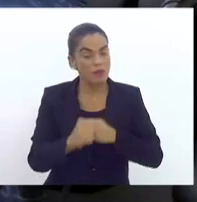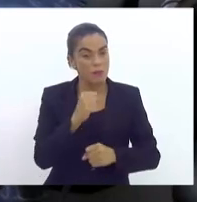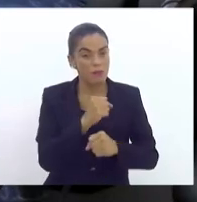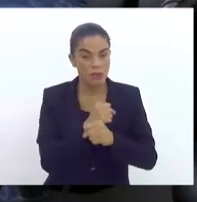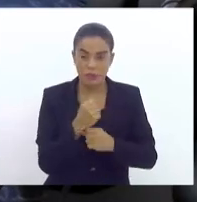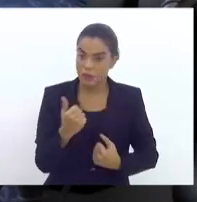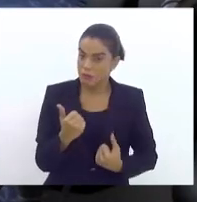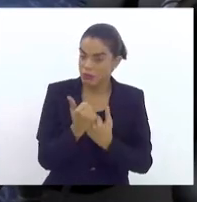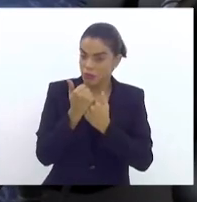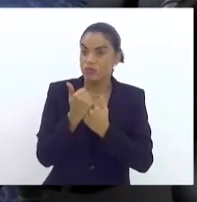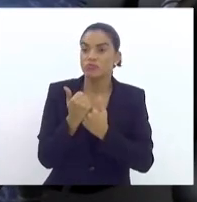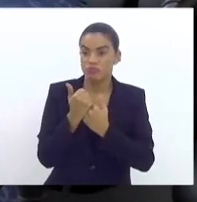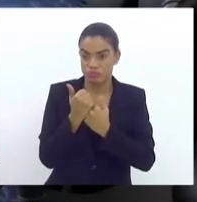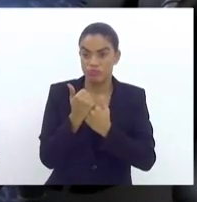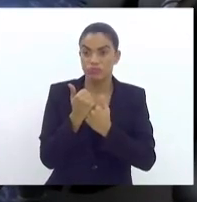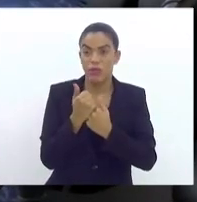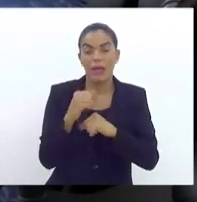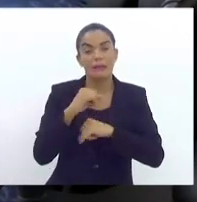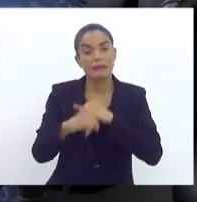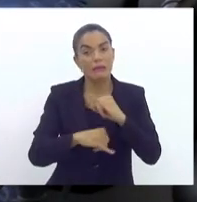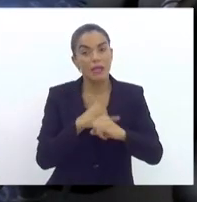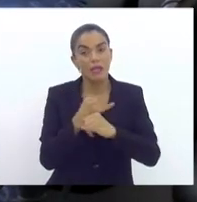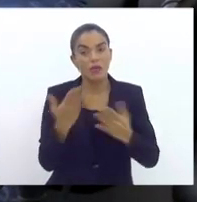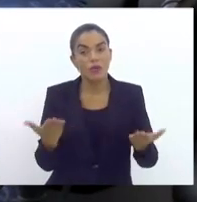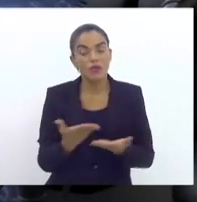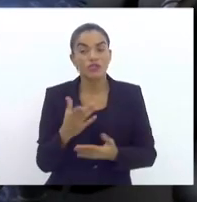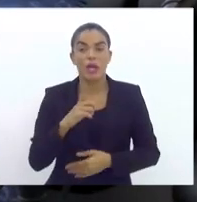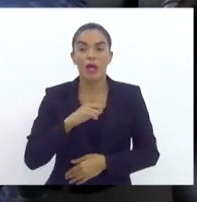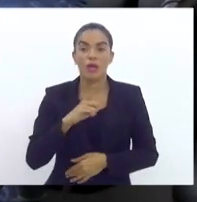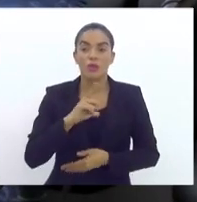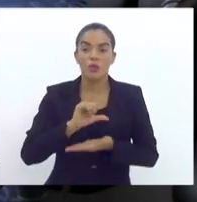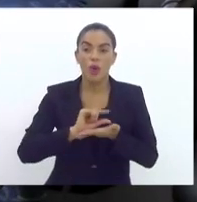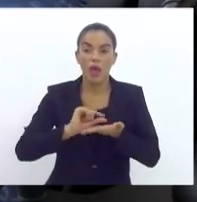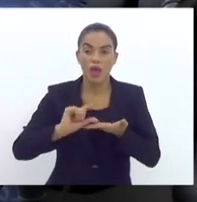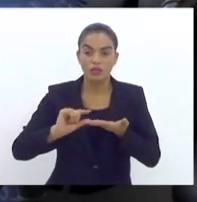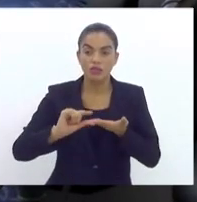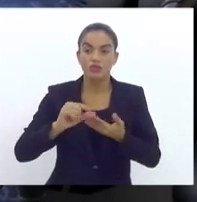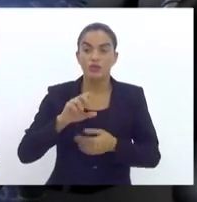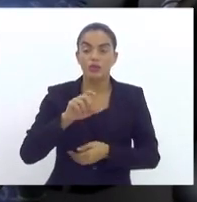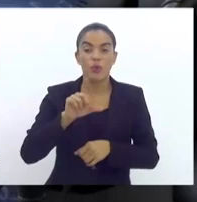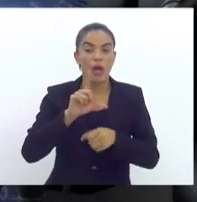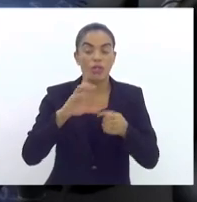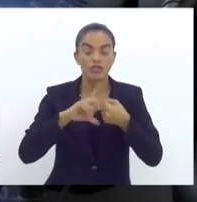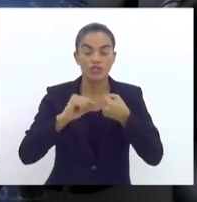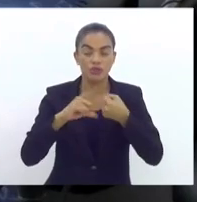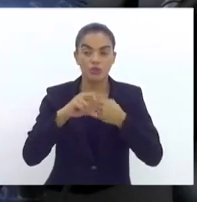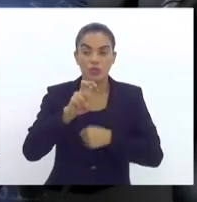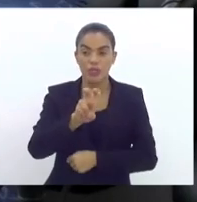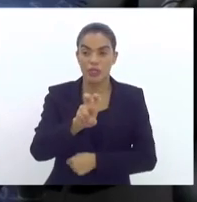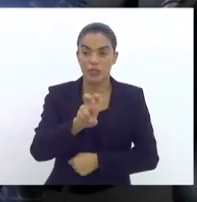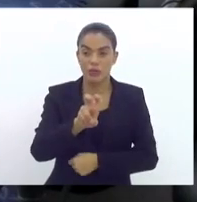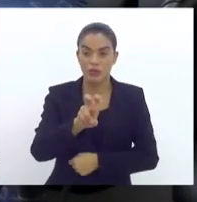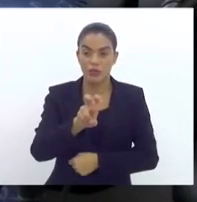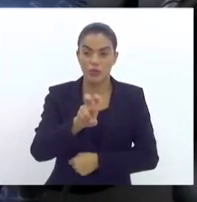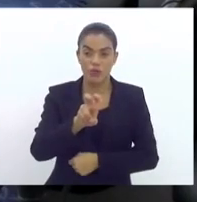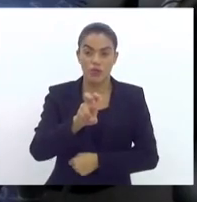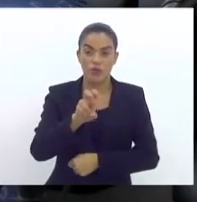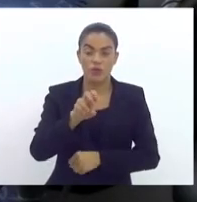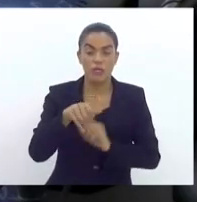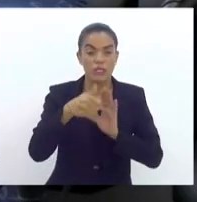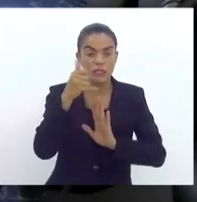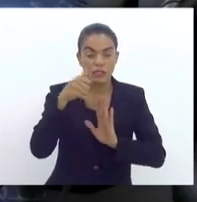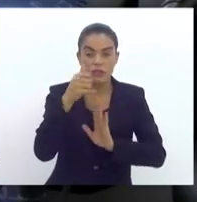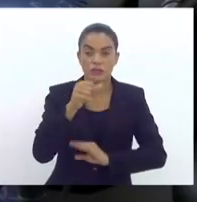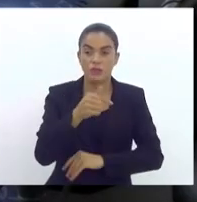2022 em direito a internet hoje está no artigo quinto inciso 79 da nossa Constituição é uma Emenda recente do ano passado